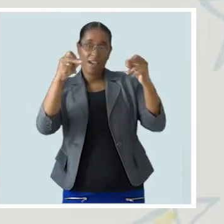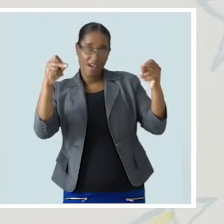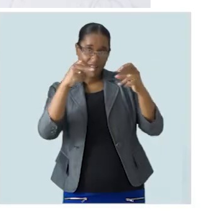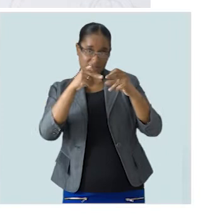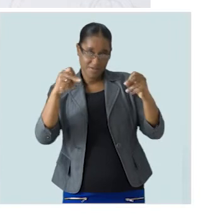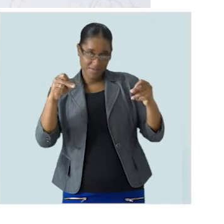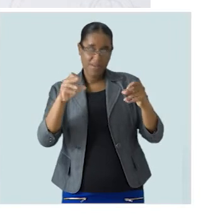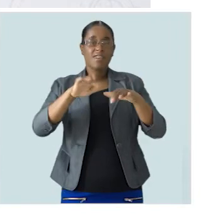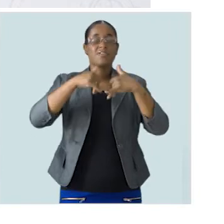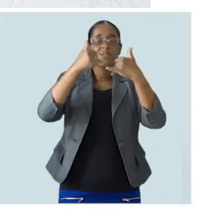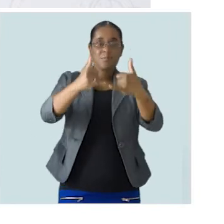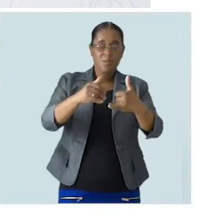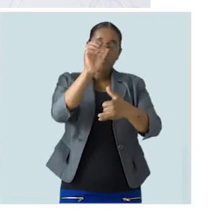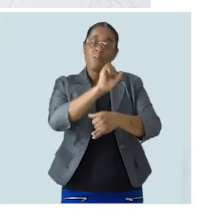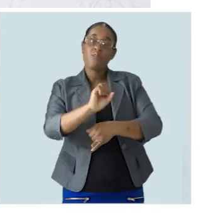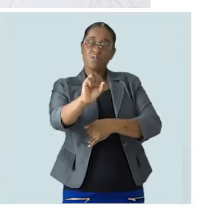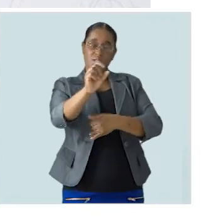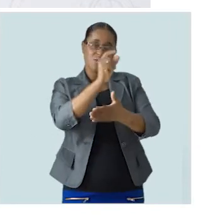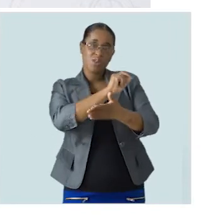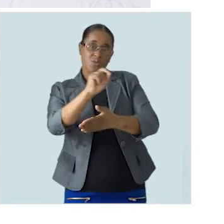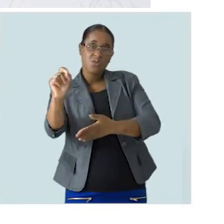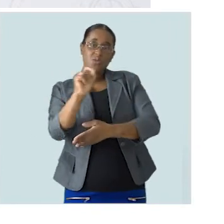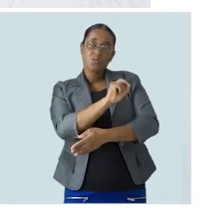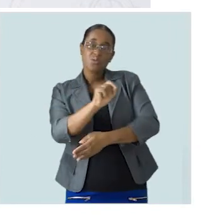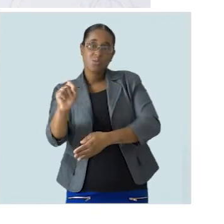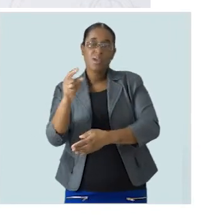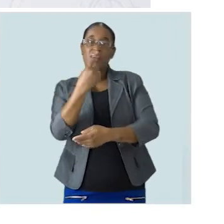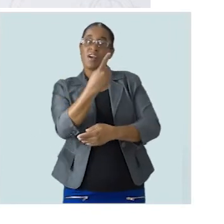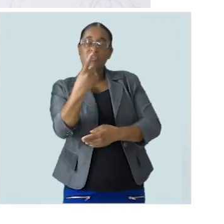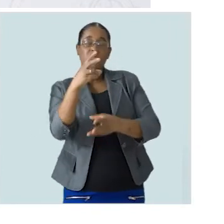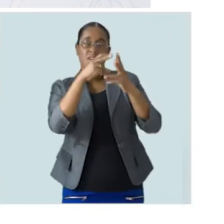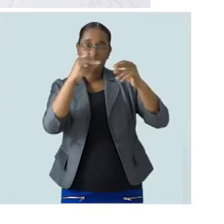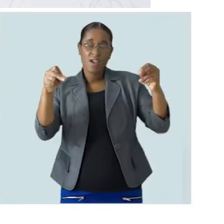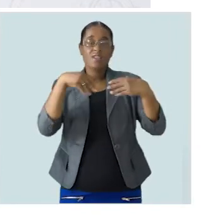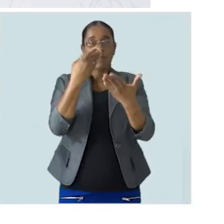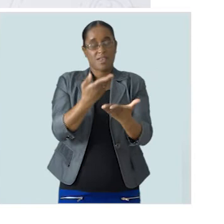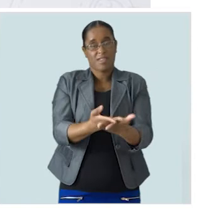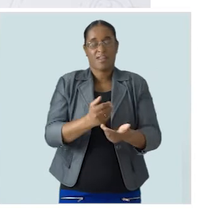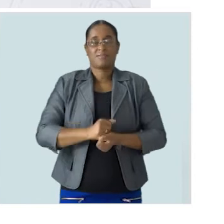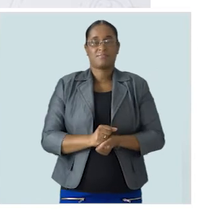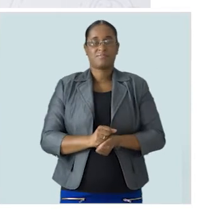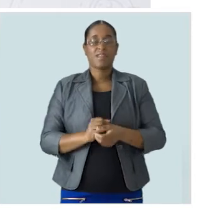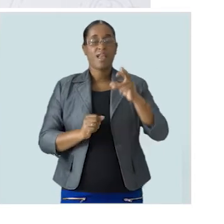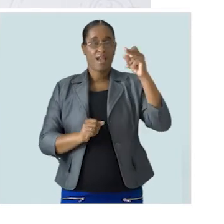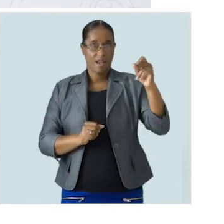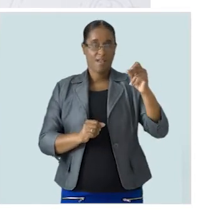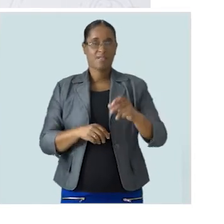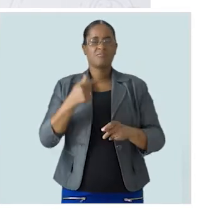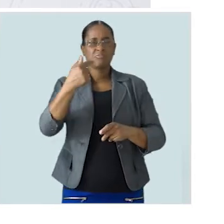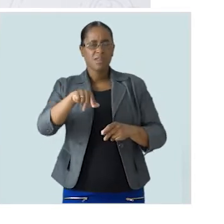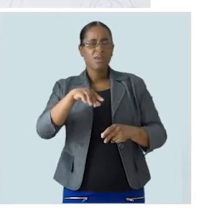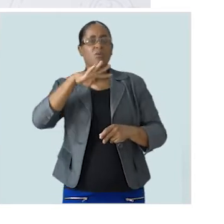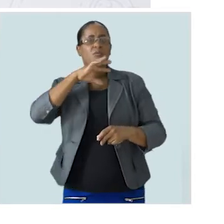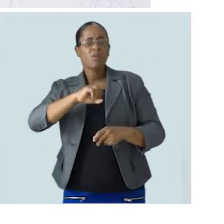vocês vão sublinhar os adjetivos em cada uma das frases apresentadas. A linha A, temos: o filho